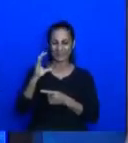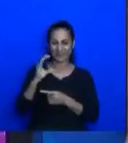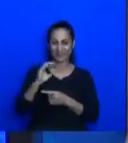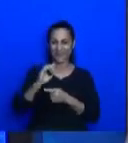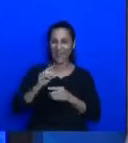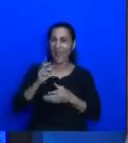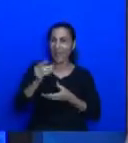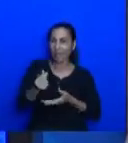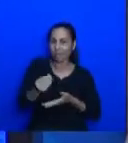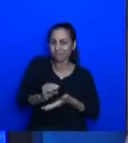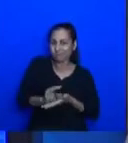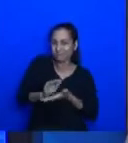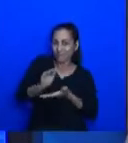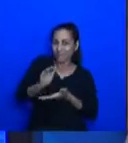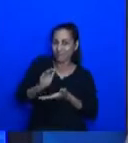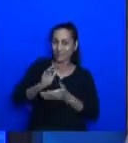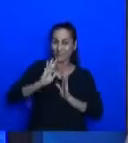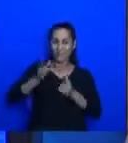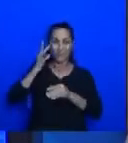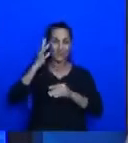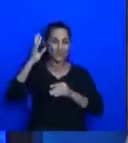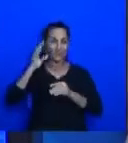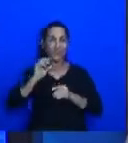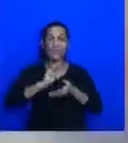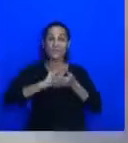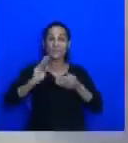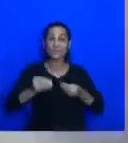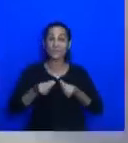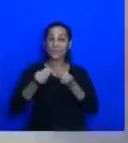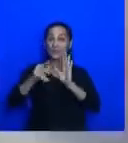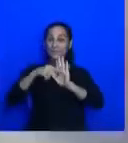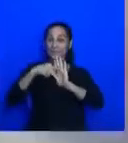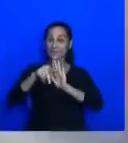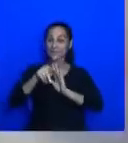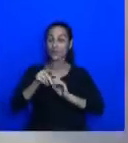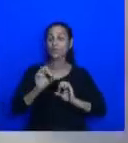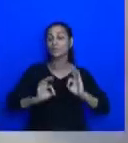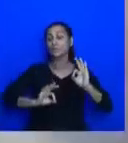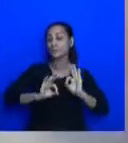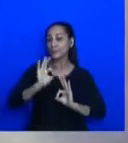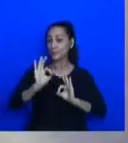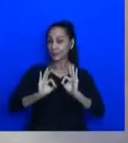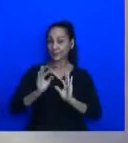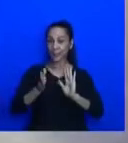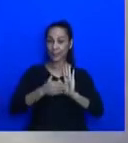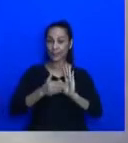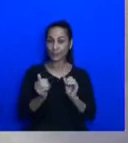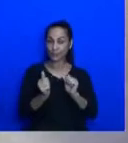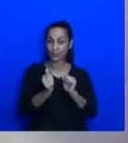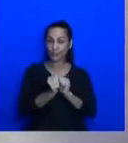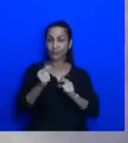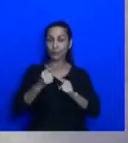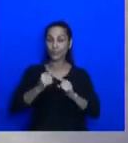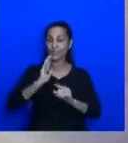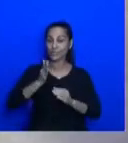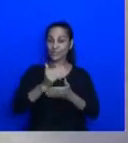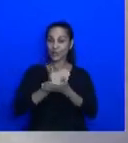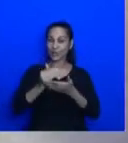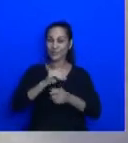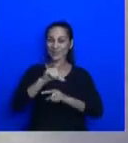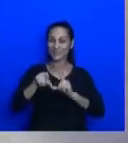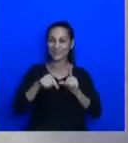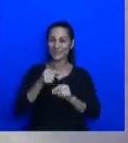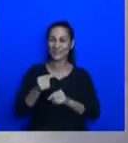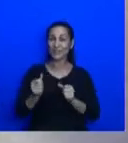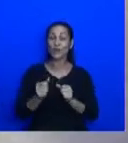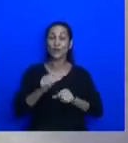R$ 17.428.260,02. É muito dinheiro, já pensou? Esse prêmio pode ser seu, então já se prepara aí com apostas em mãos, porque já vai começar o